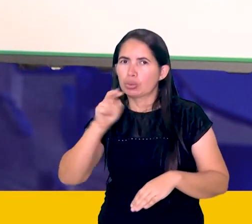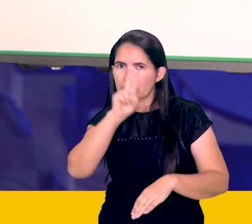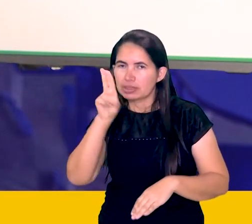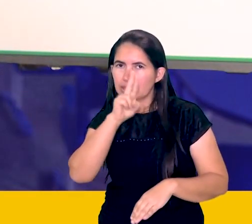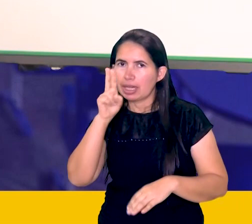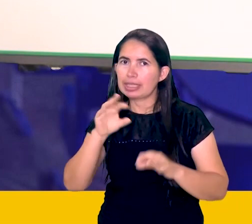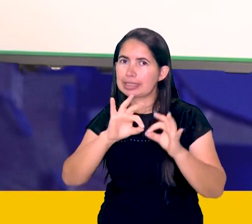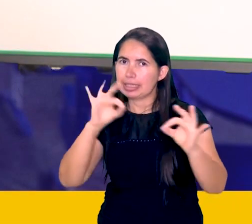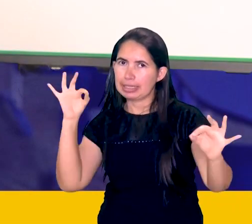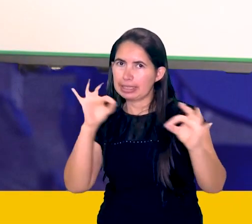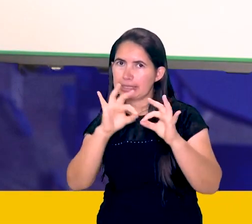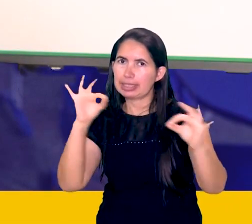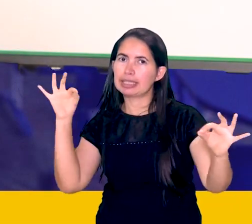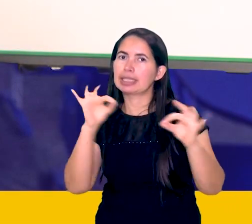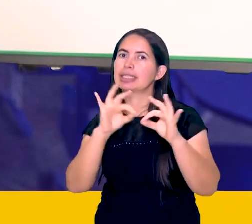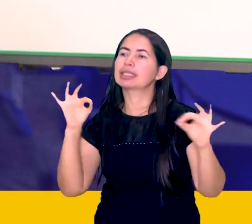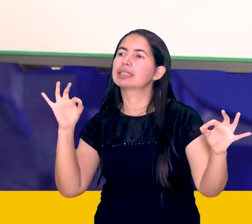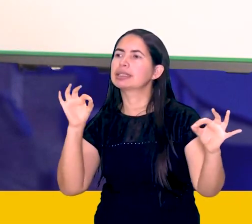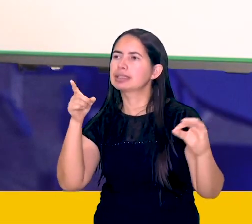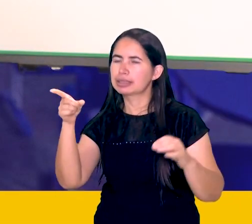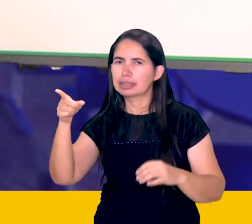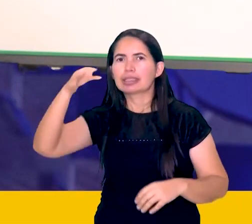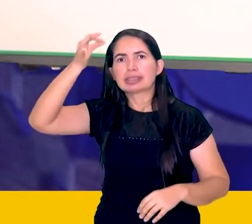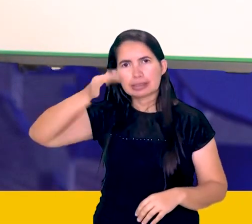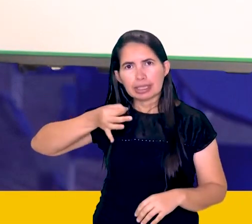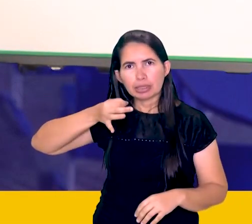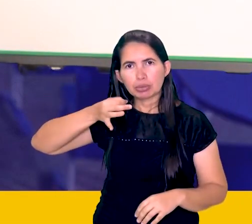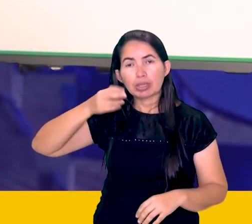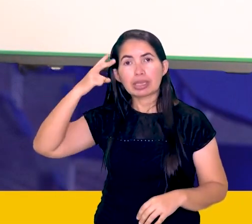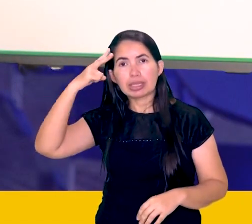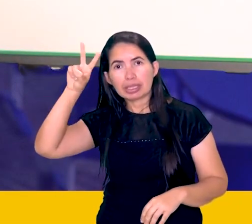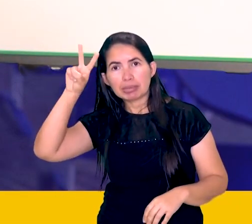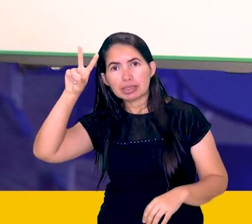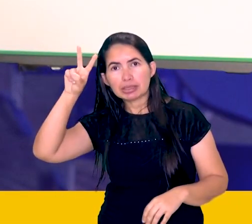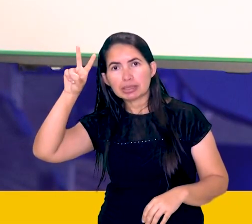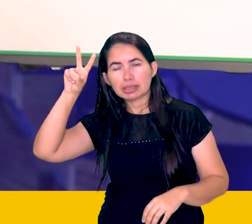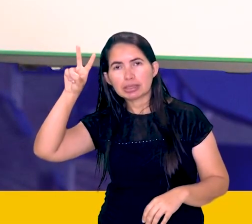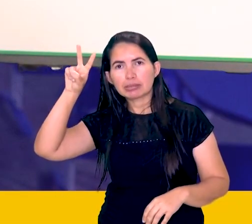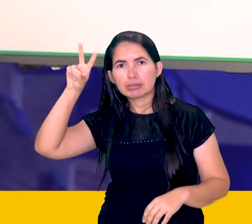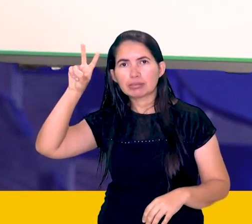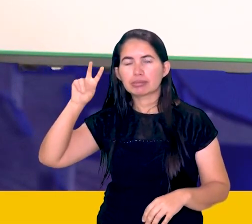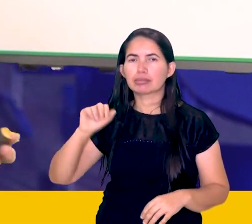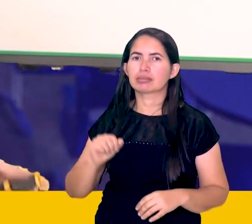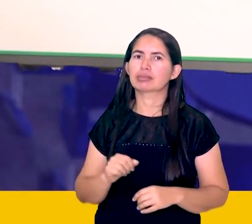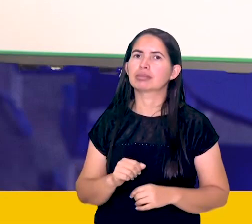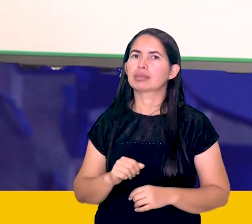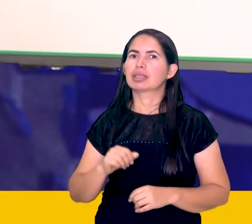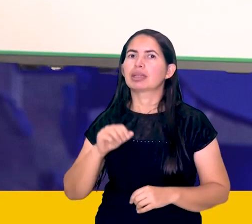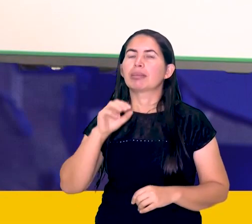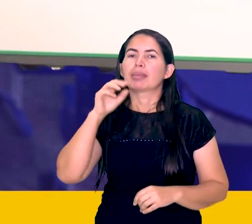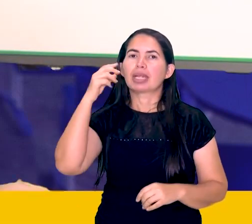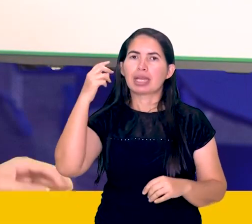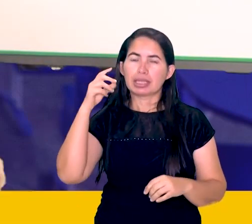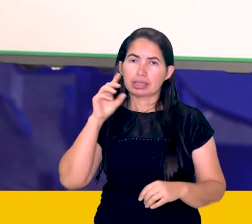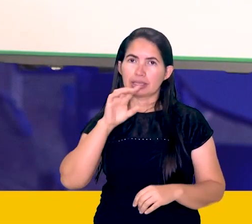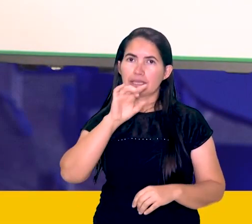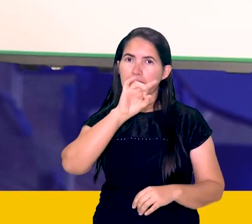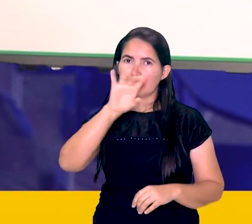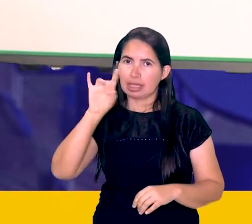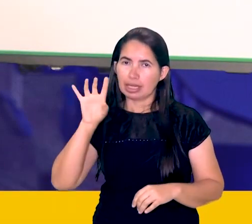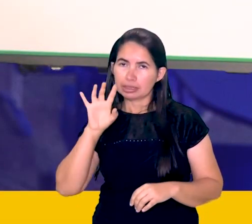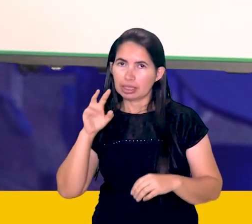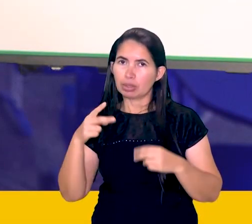da trena, tá certo? Lembre daquela dica, né? Para